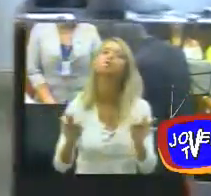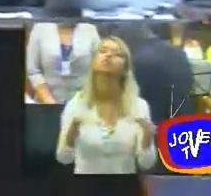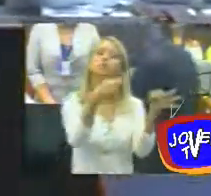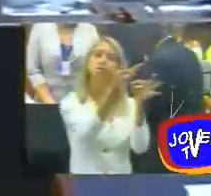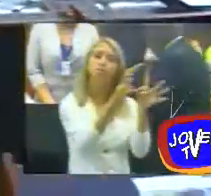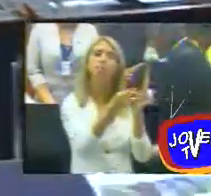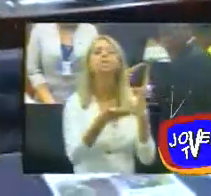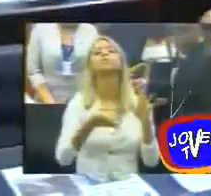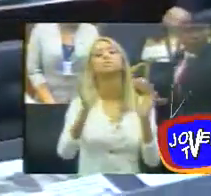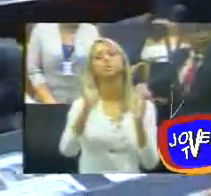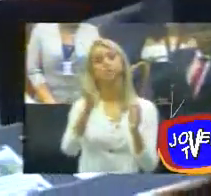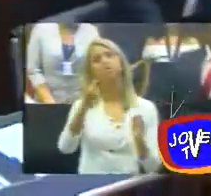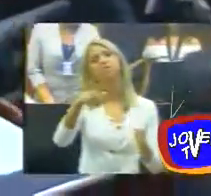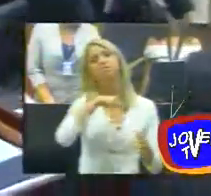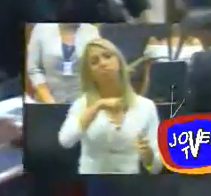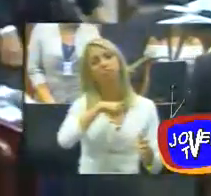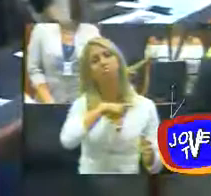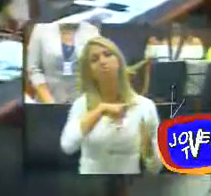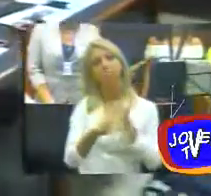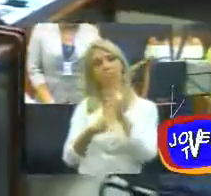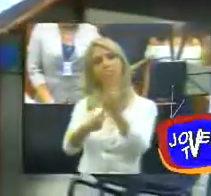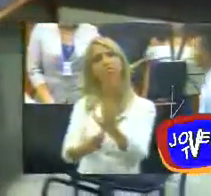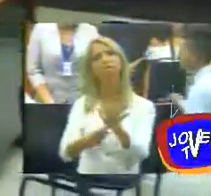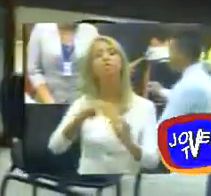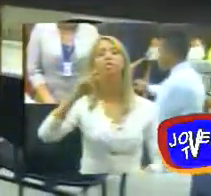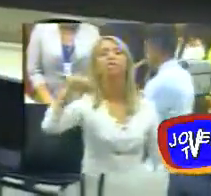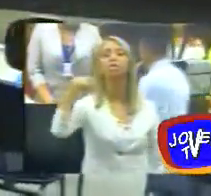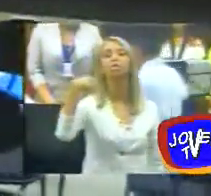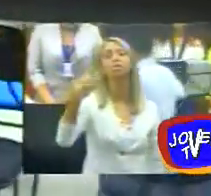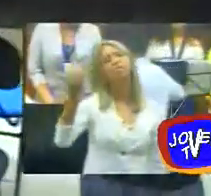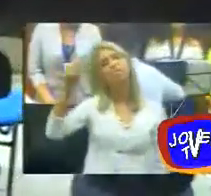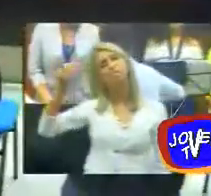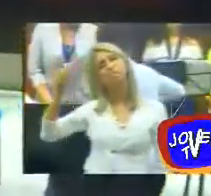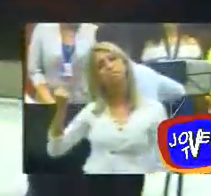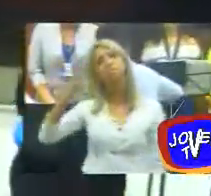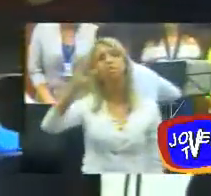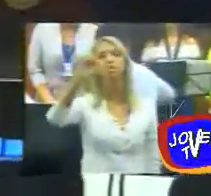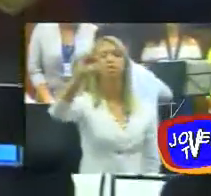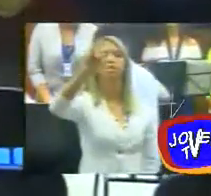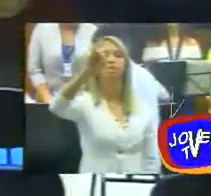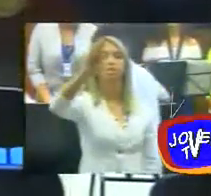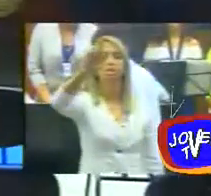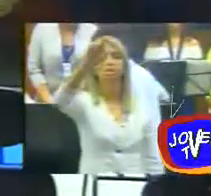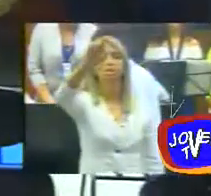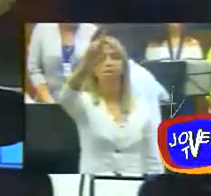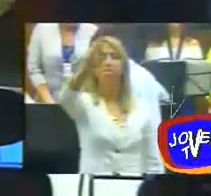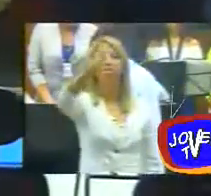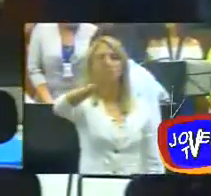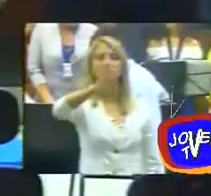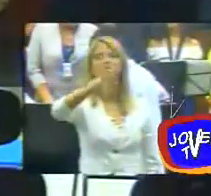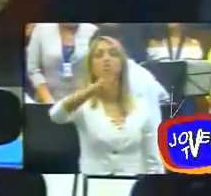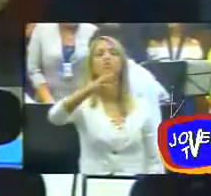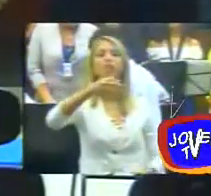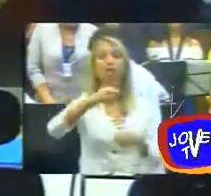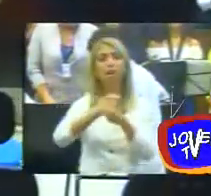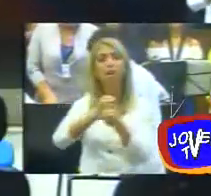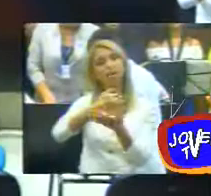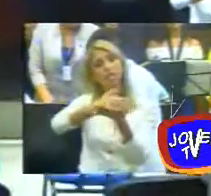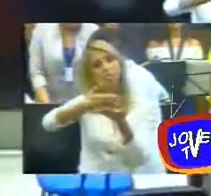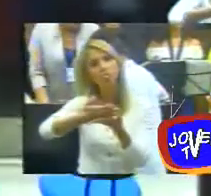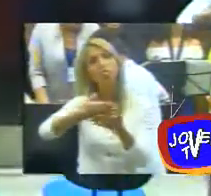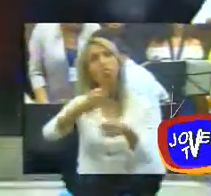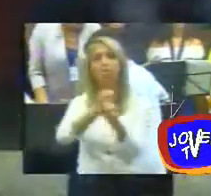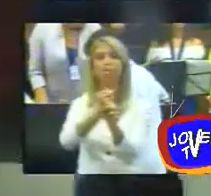resolução apresentado pelo vereador Taylor, que foi colocado em pauta em 2008 e nunca foi colocado em